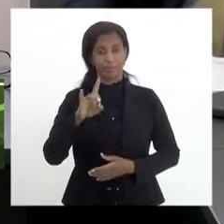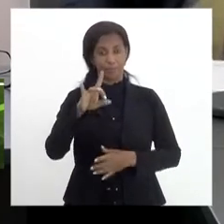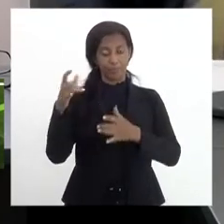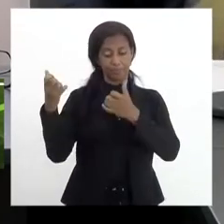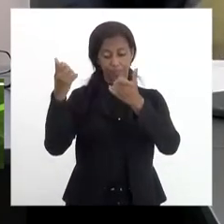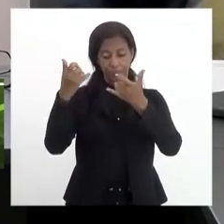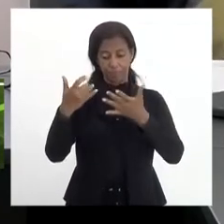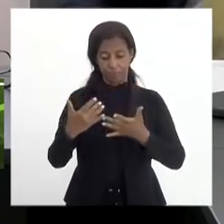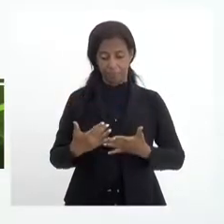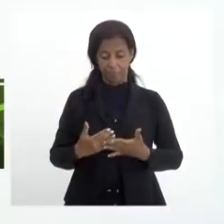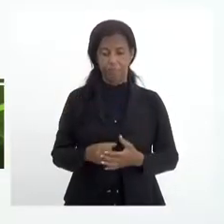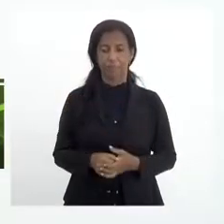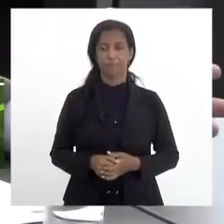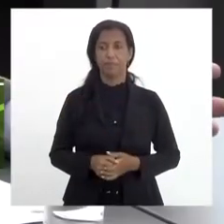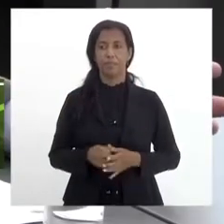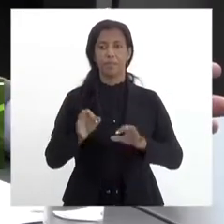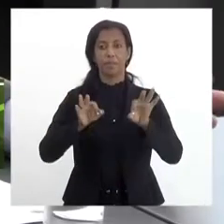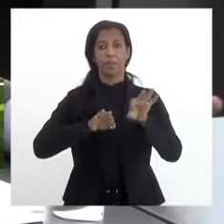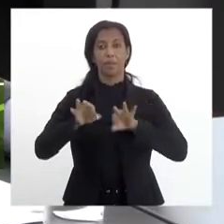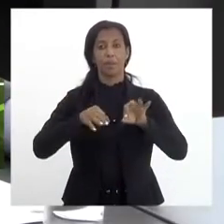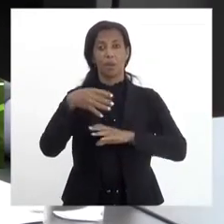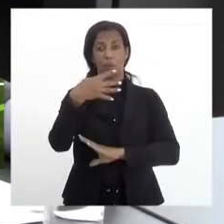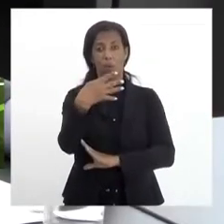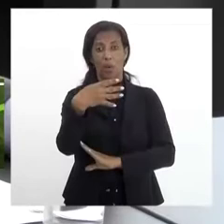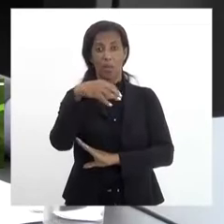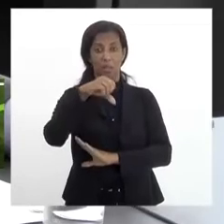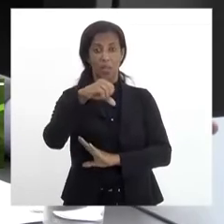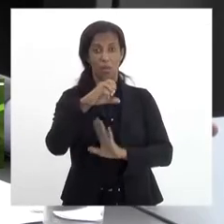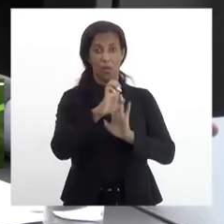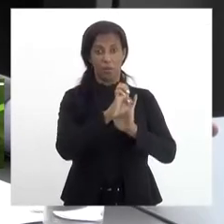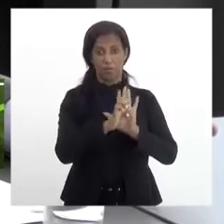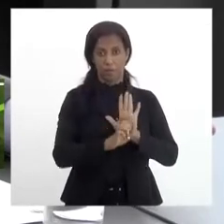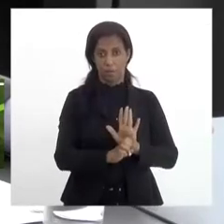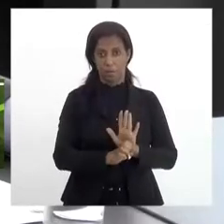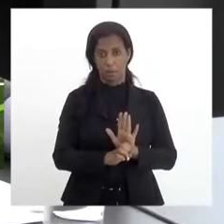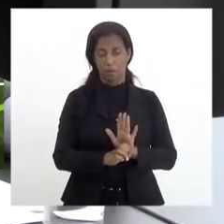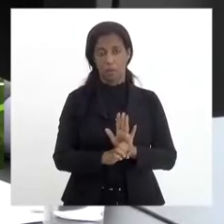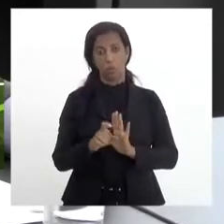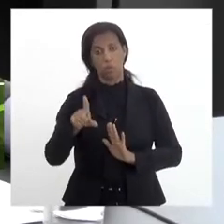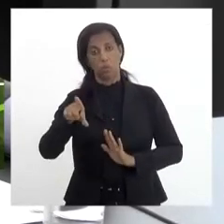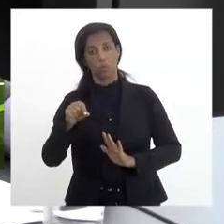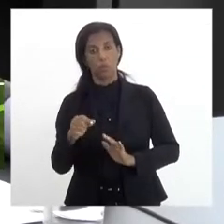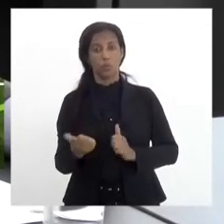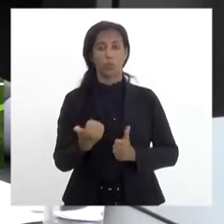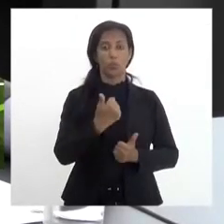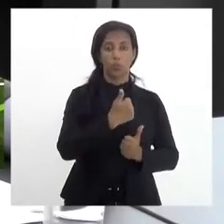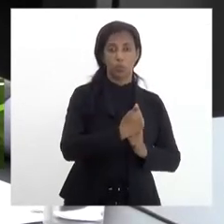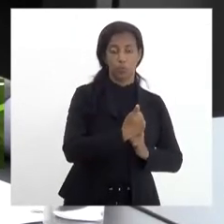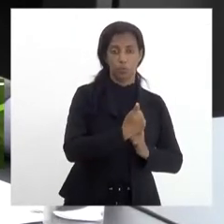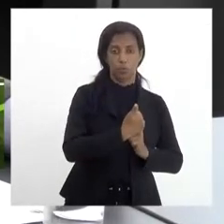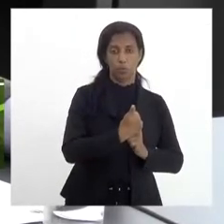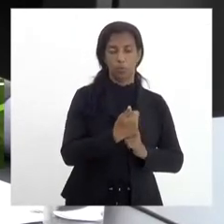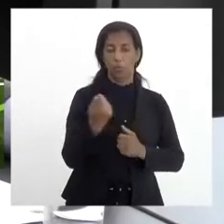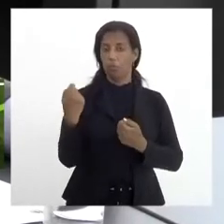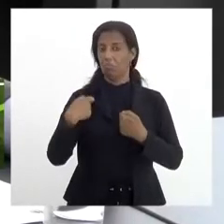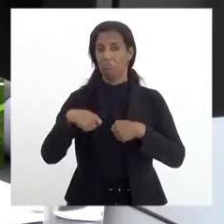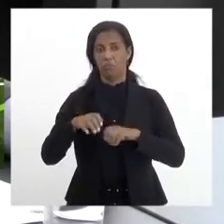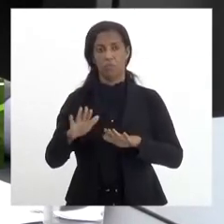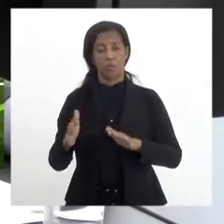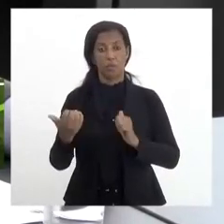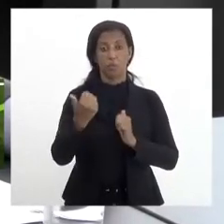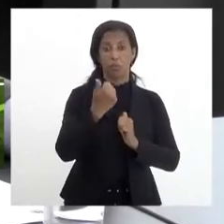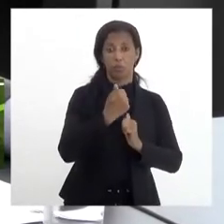seguinte. Projeto com 49 emendas, opta-se por substitutivo. Não fizemos substitutivo para